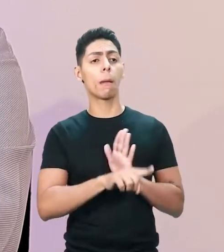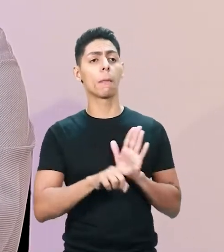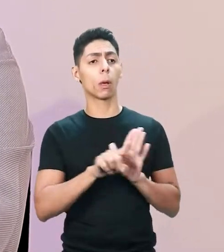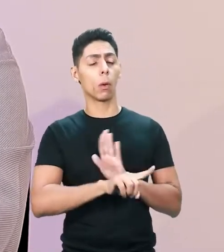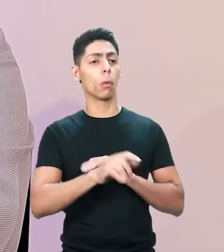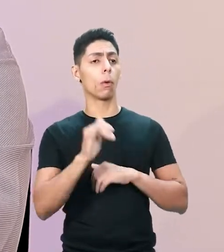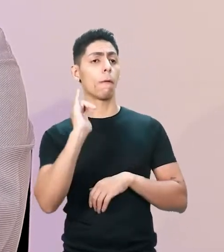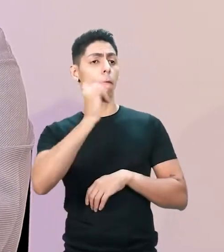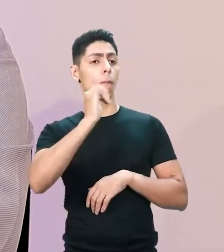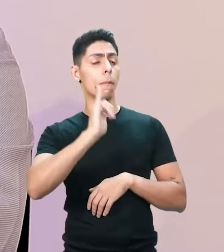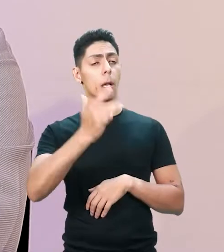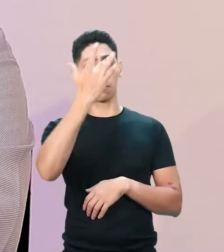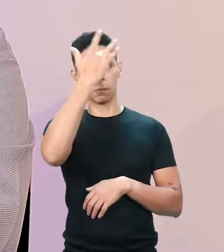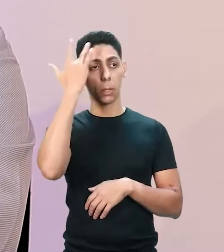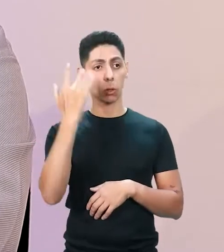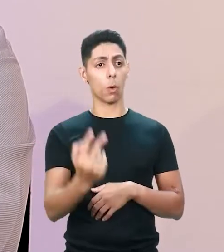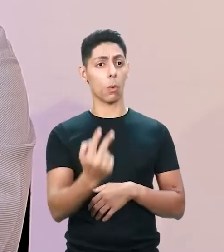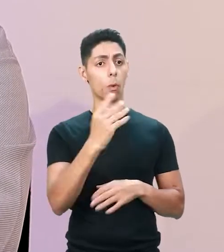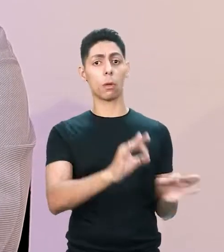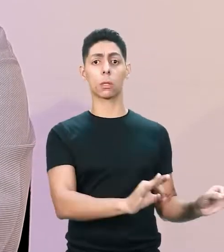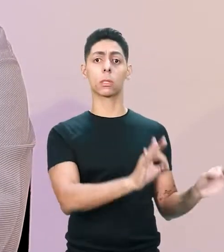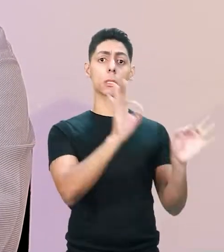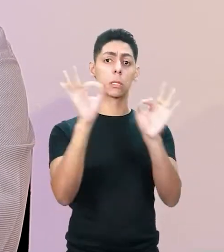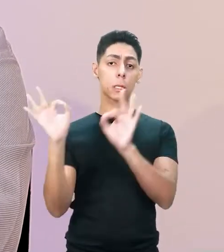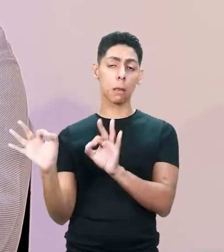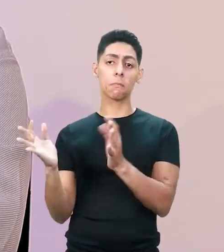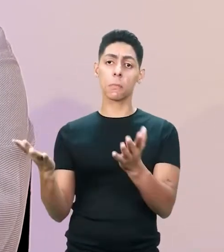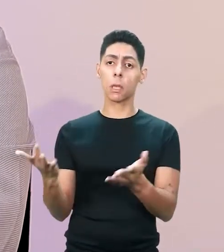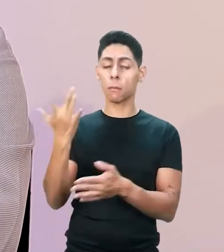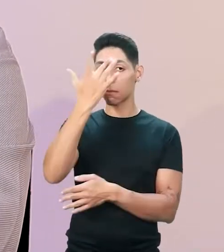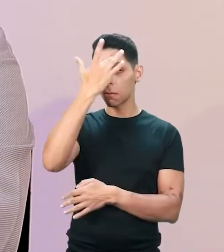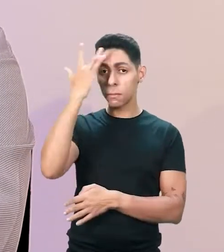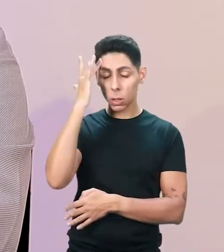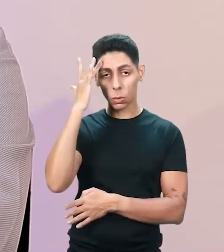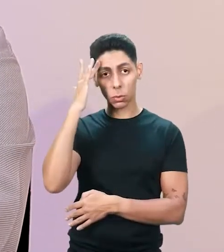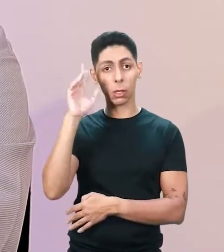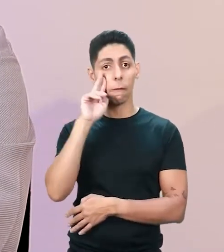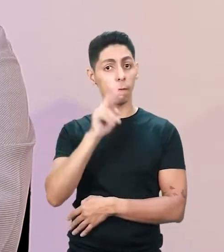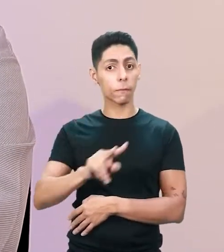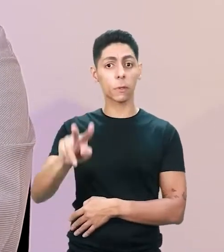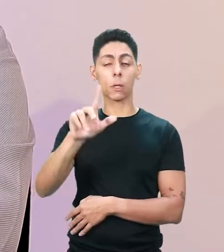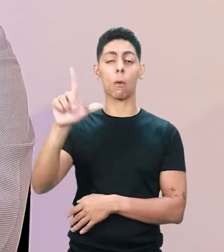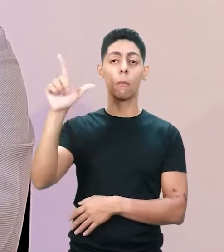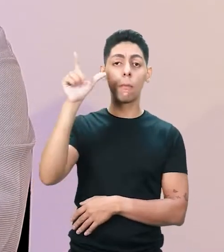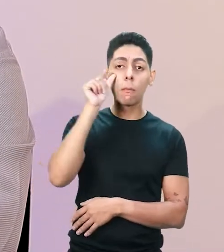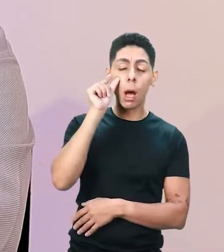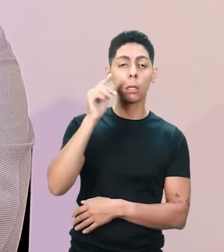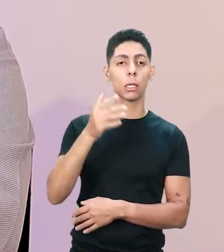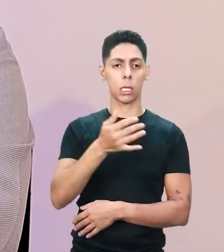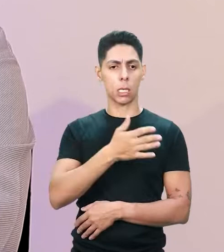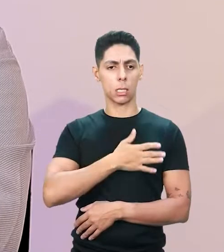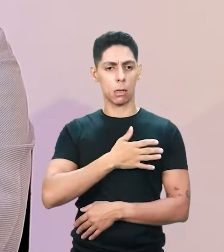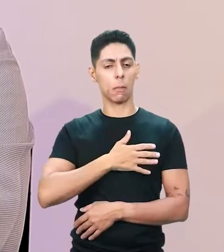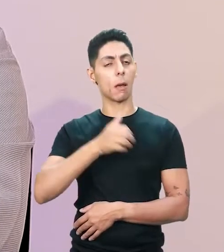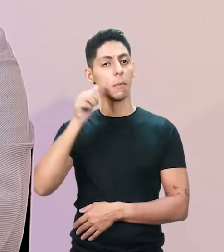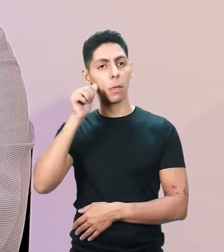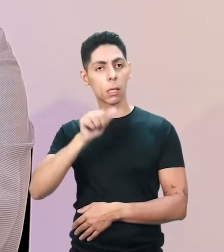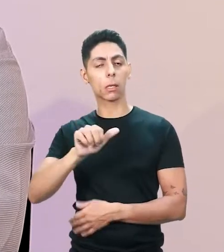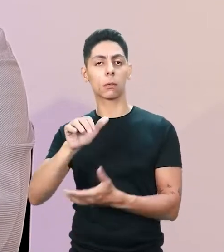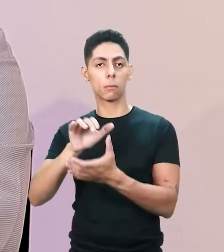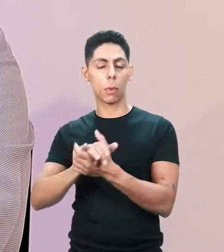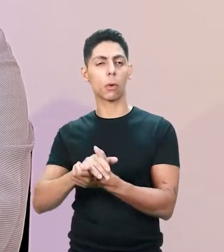para as pessoas que nos assistem. As pessoas que têm baixa visão, A minha esposa tem baixa visão,